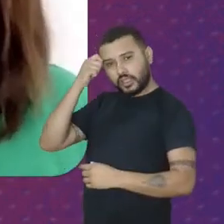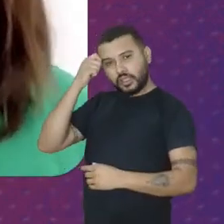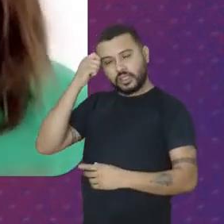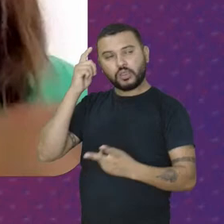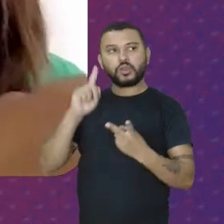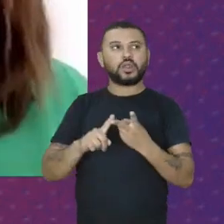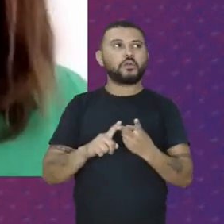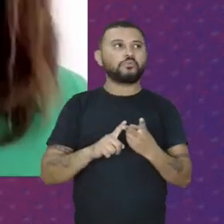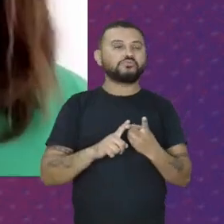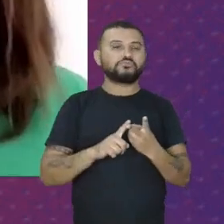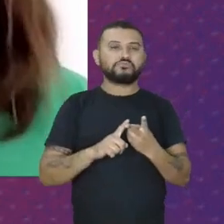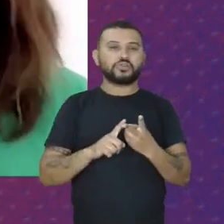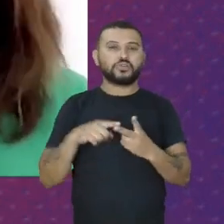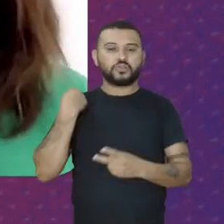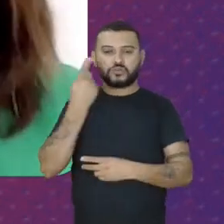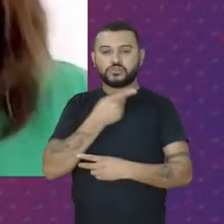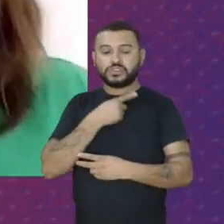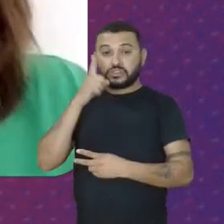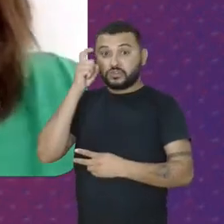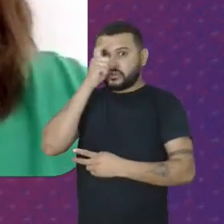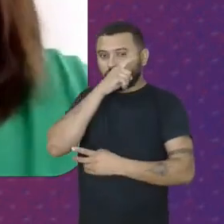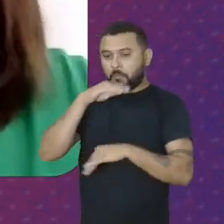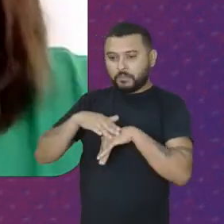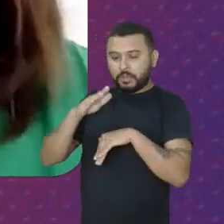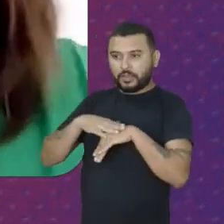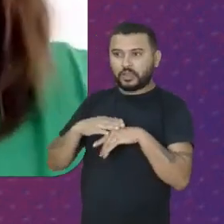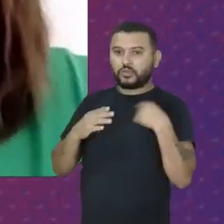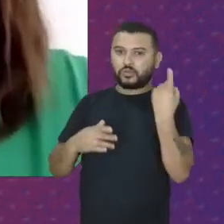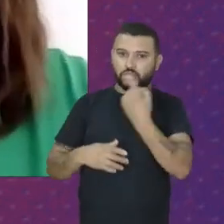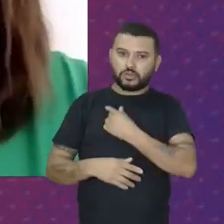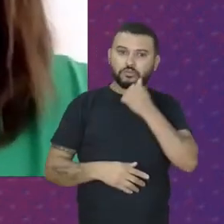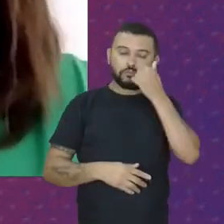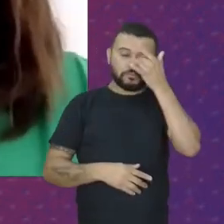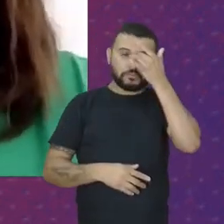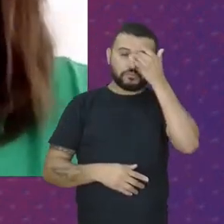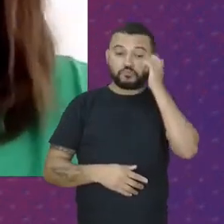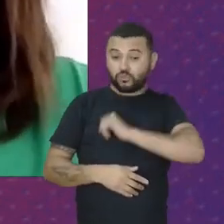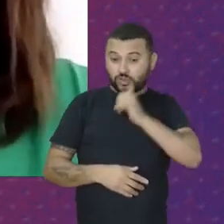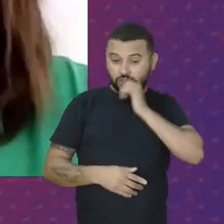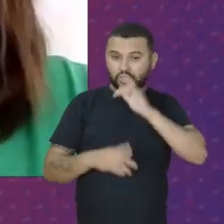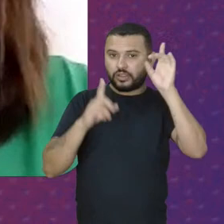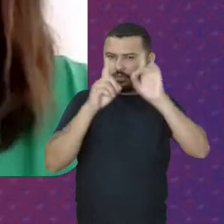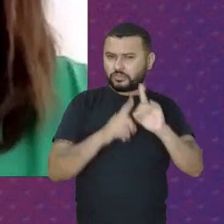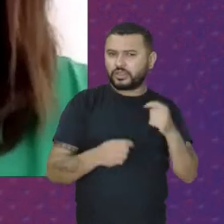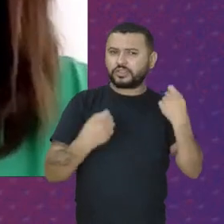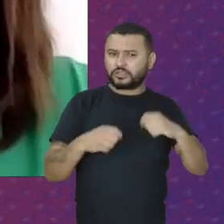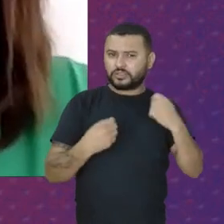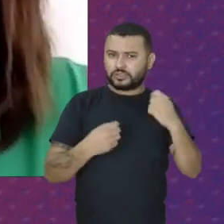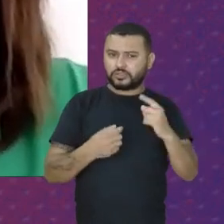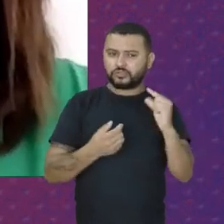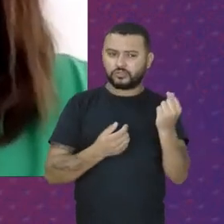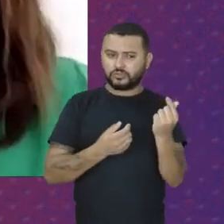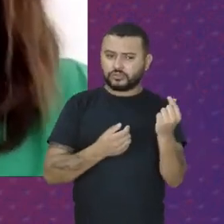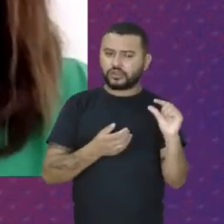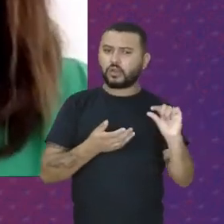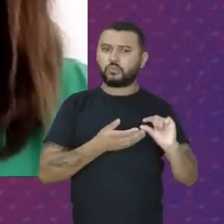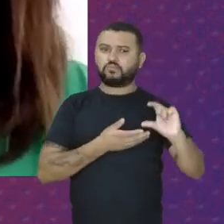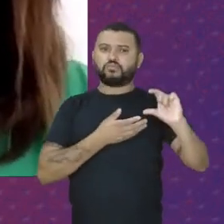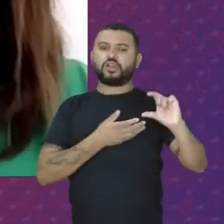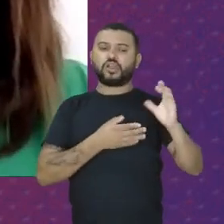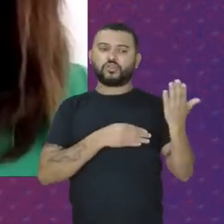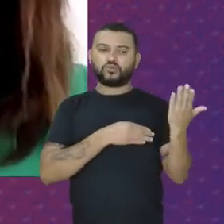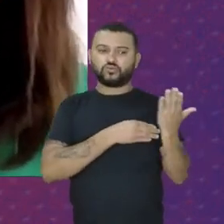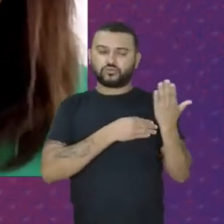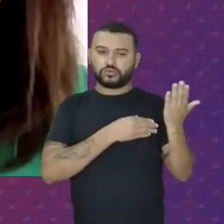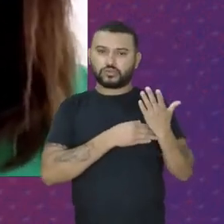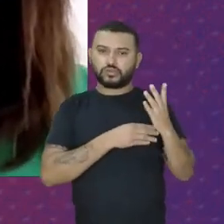que têm um plus a mais, nós, mulheres com deficiência, deveríamos ter esse plus a mais, por toda